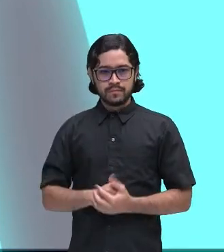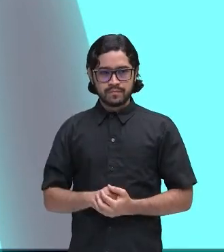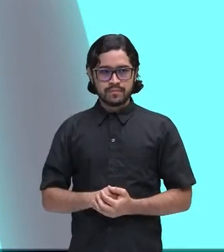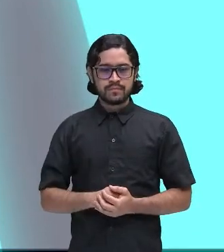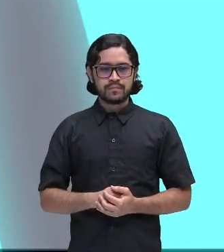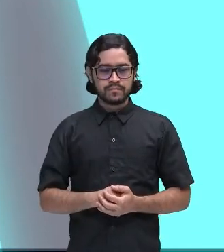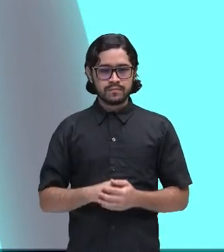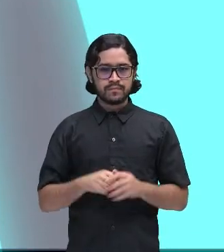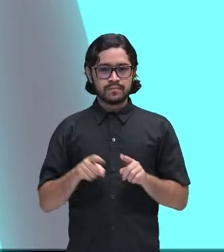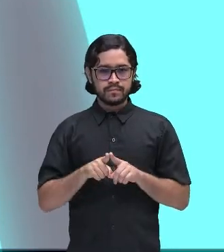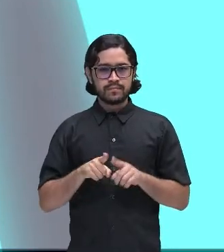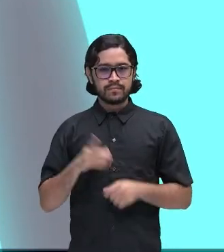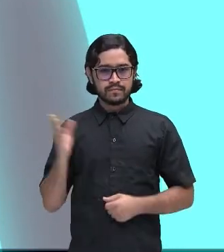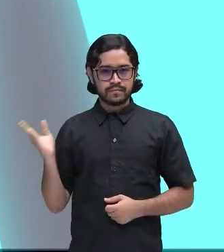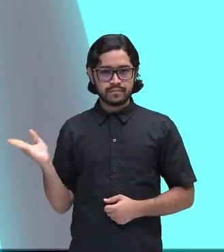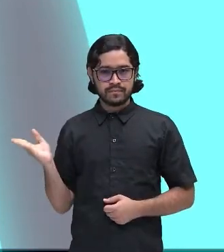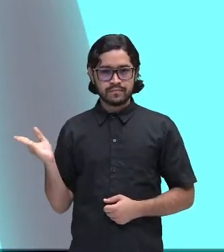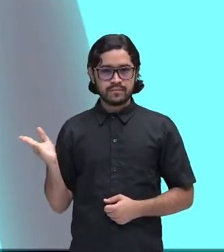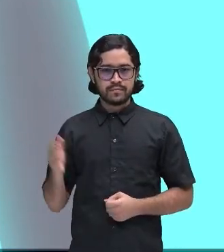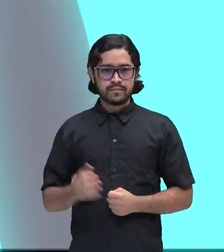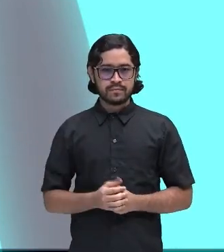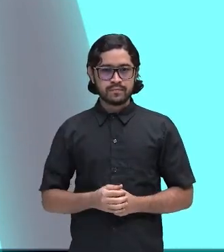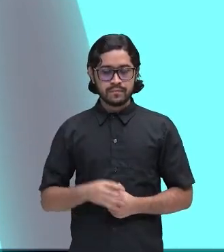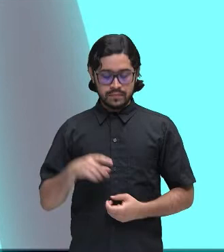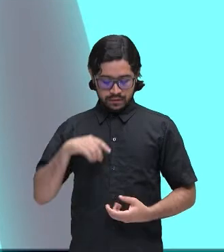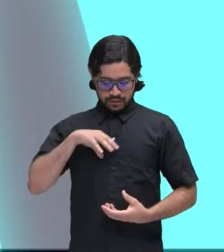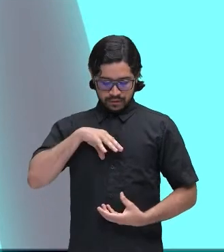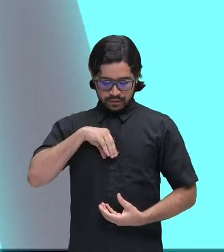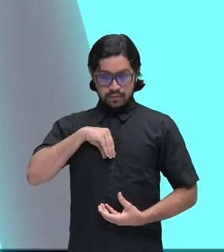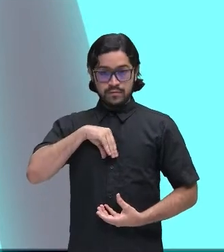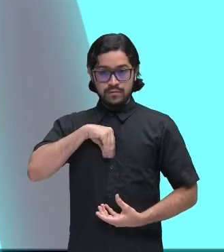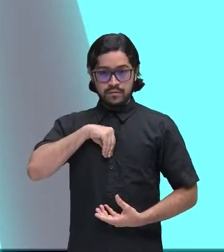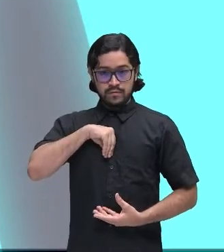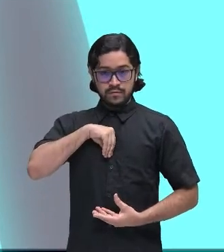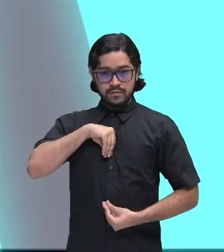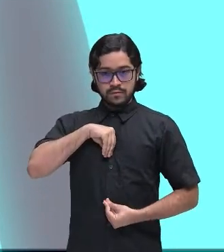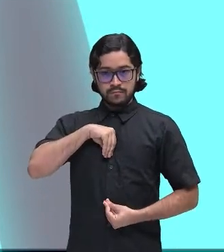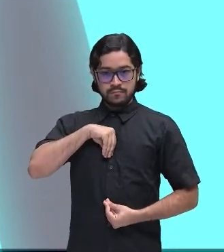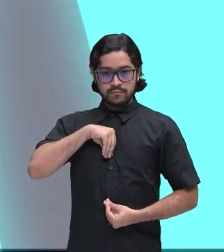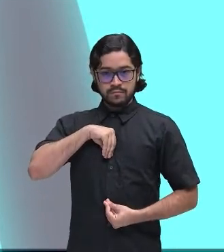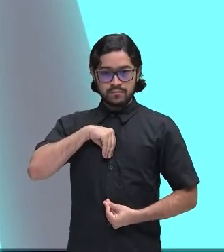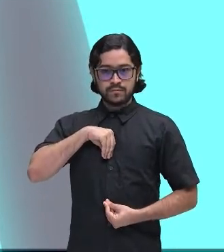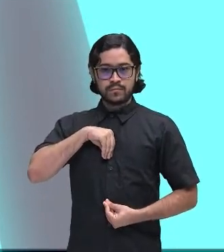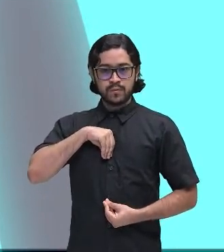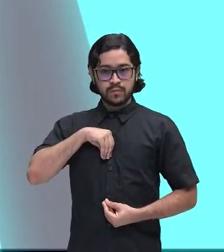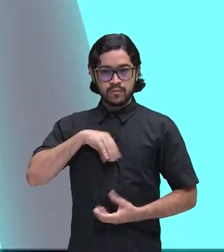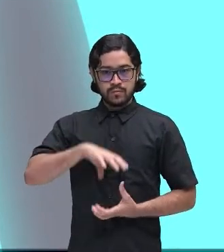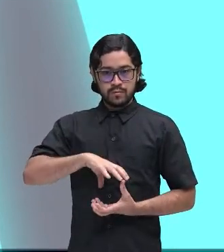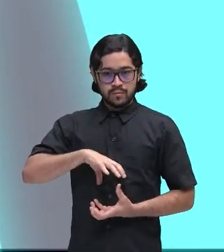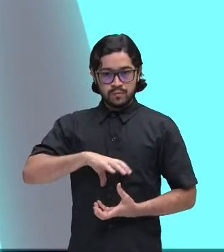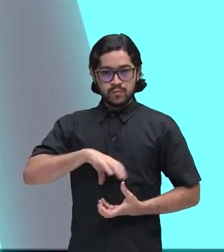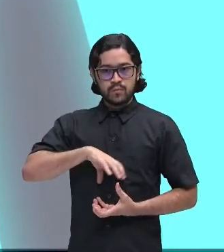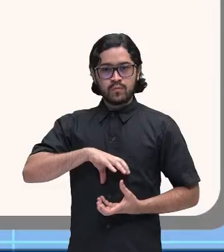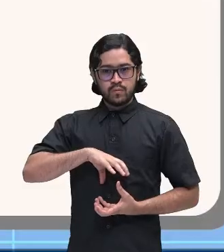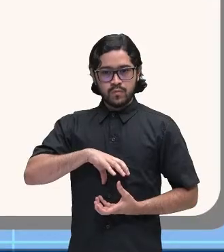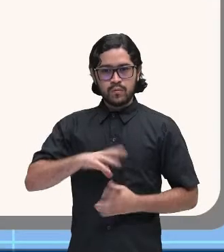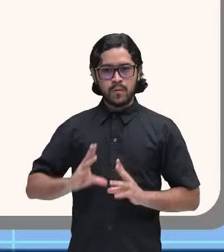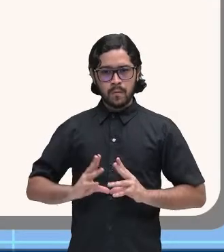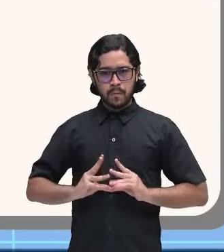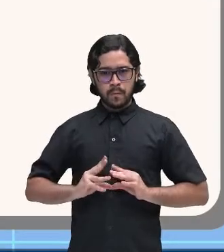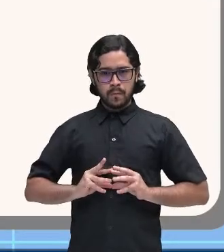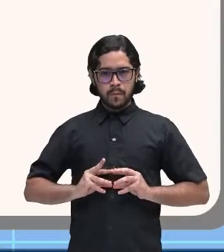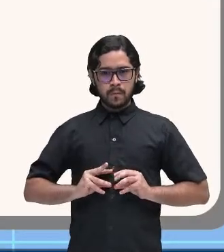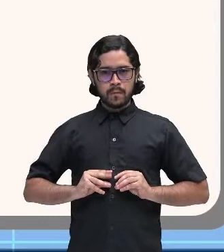o esfíncter aqui embaixo também permanece fechado até a digestão se completar, ok? Então, o processo digestivo